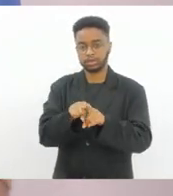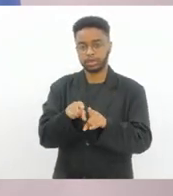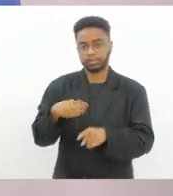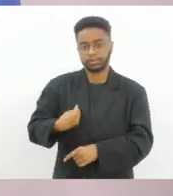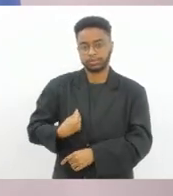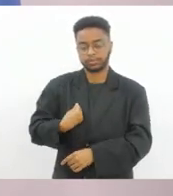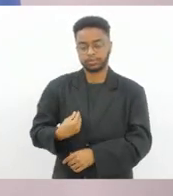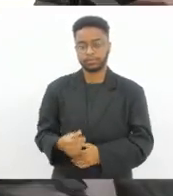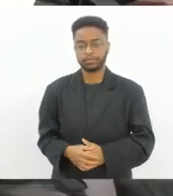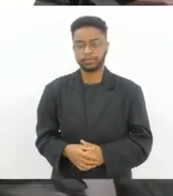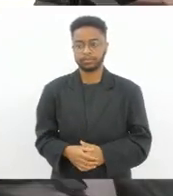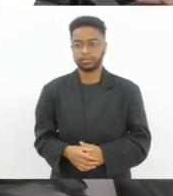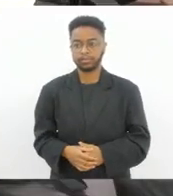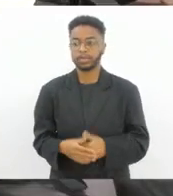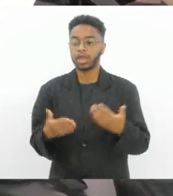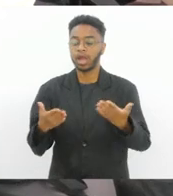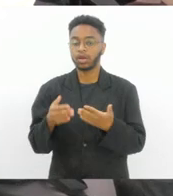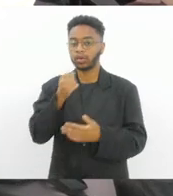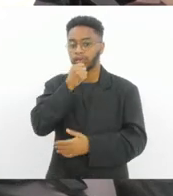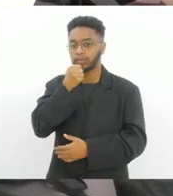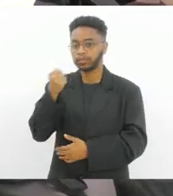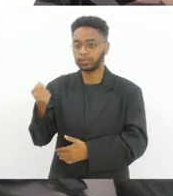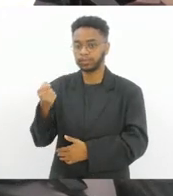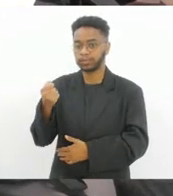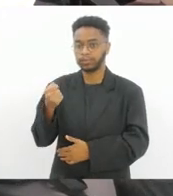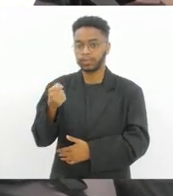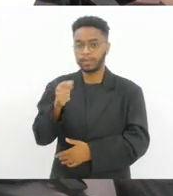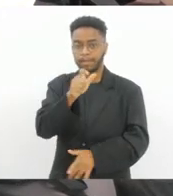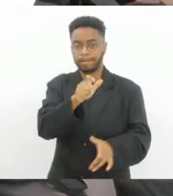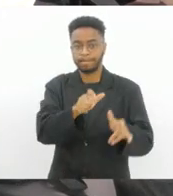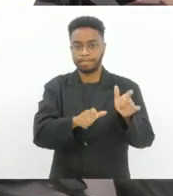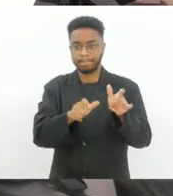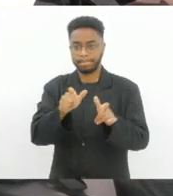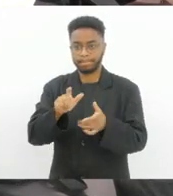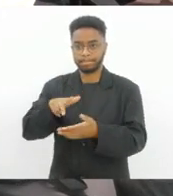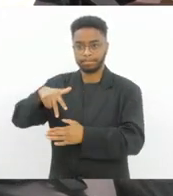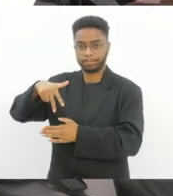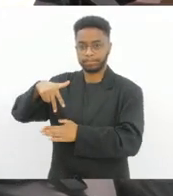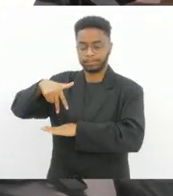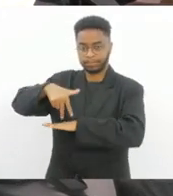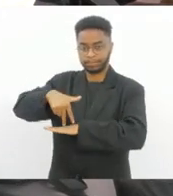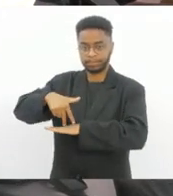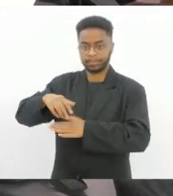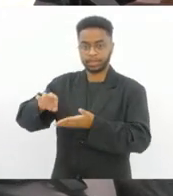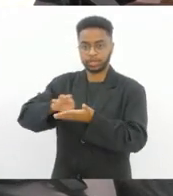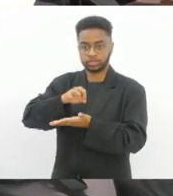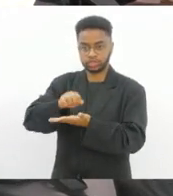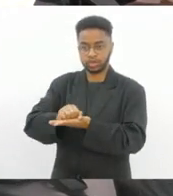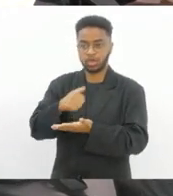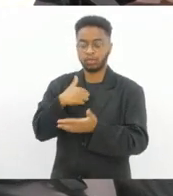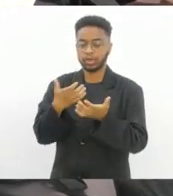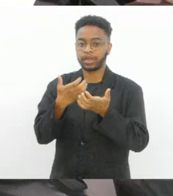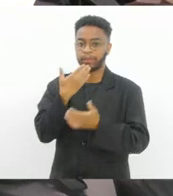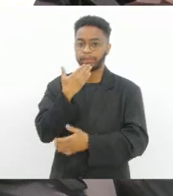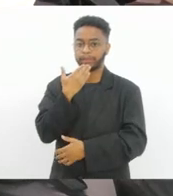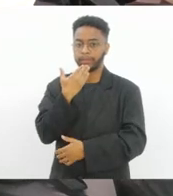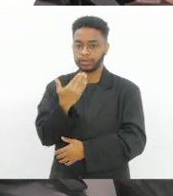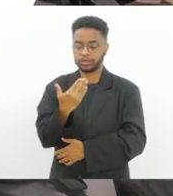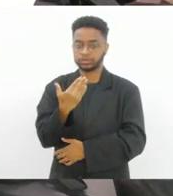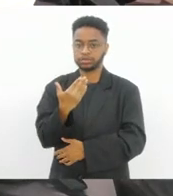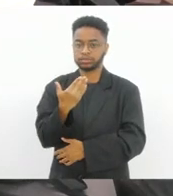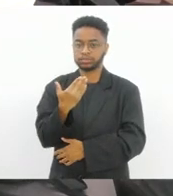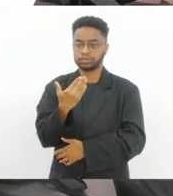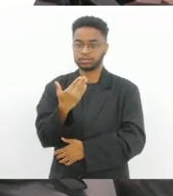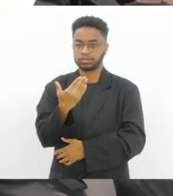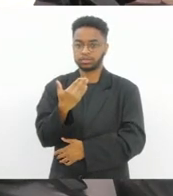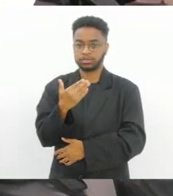está presente. E passo agora a fala para o púlpito. Eu gostaria de pedir para que